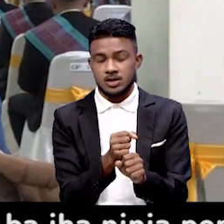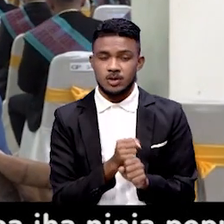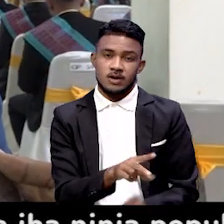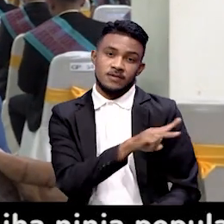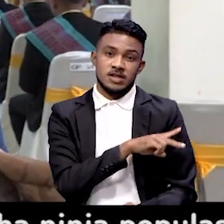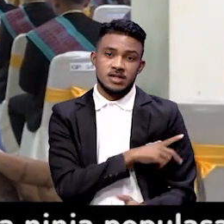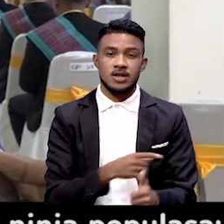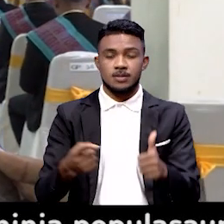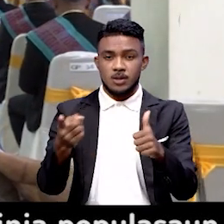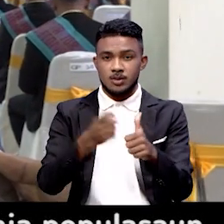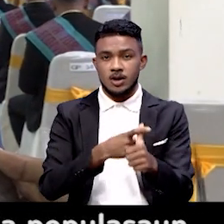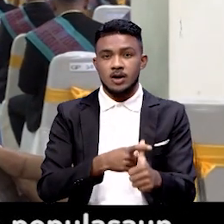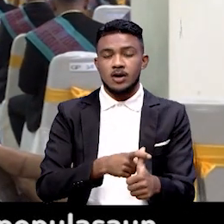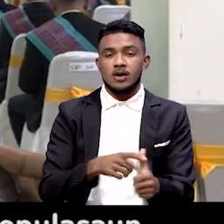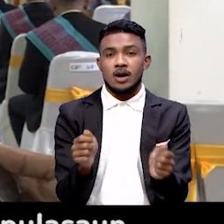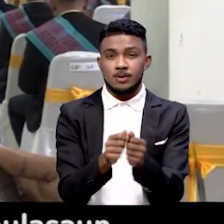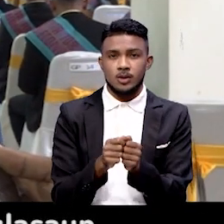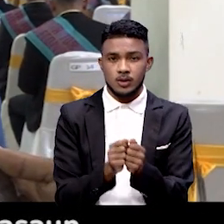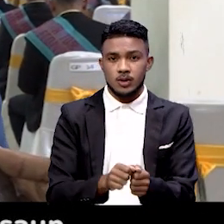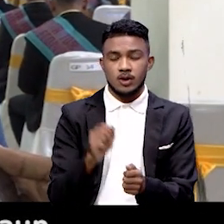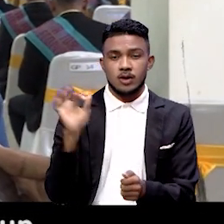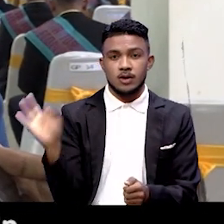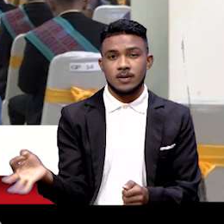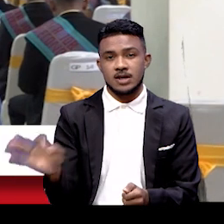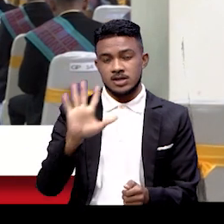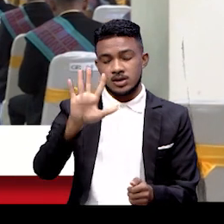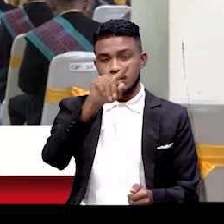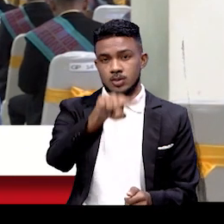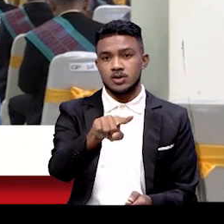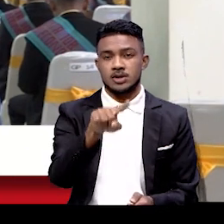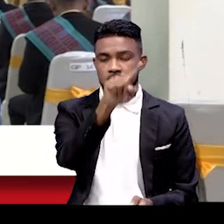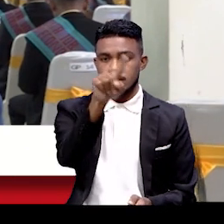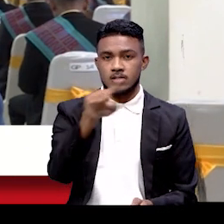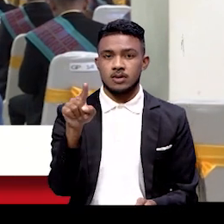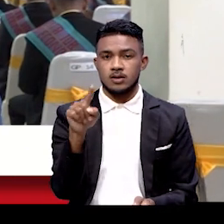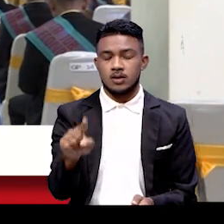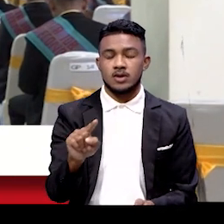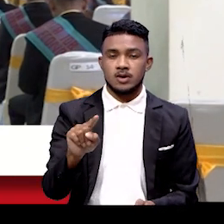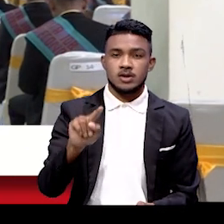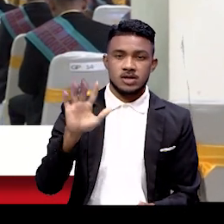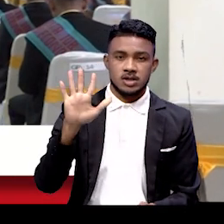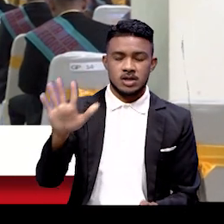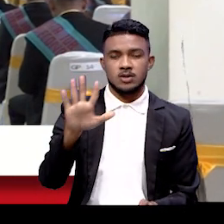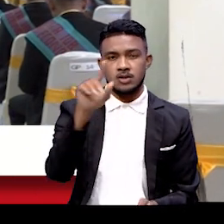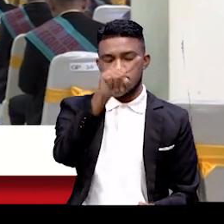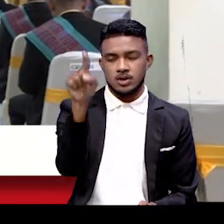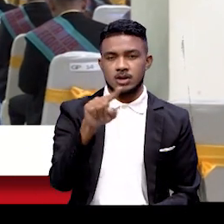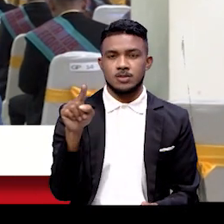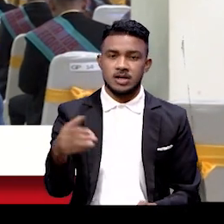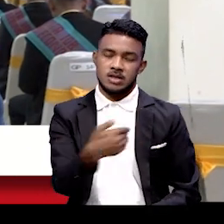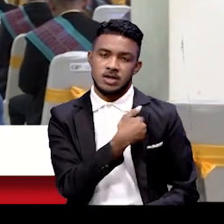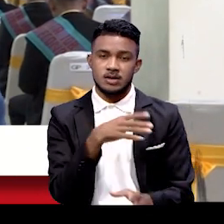ne 95% ana. 5% mo sira maksimo tamba isin ina isin rua balu ia moras grave antan la